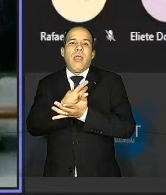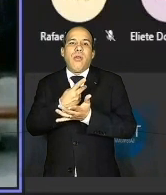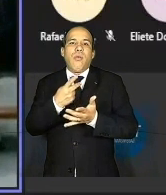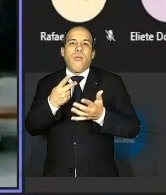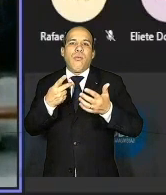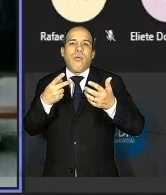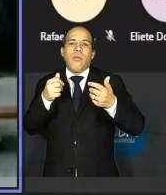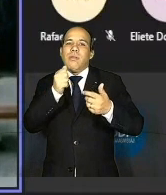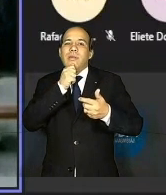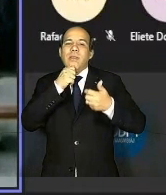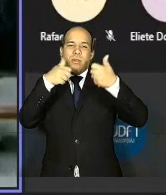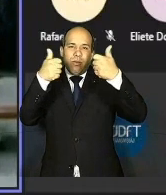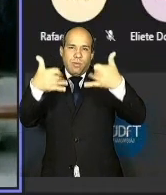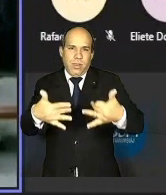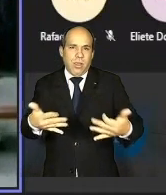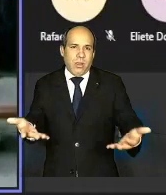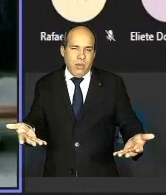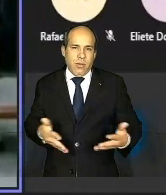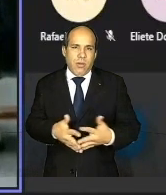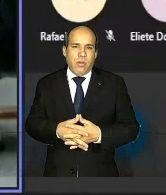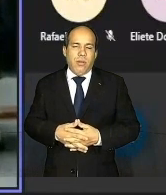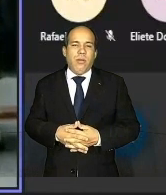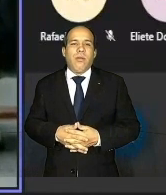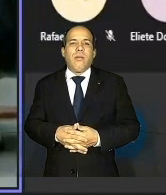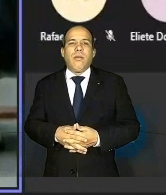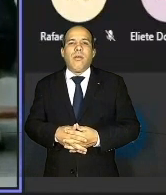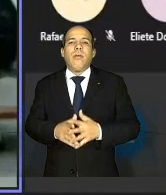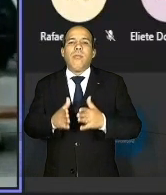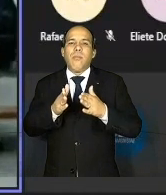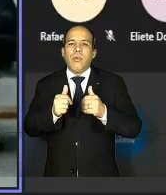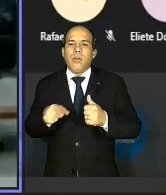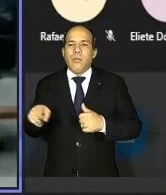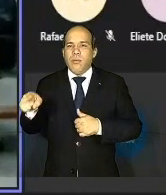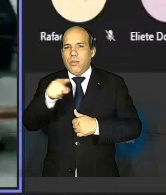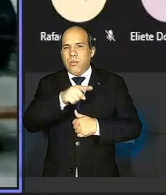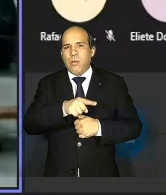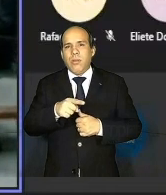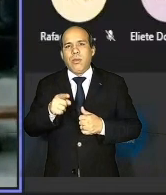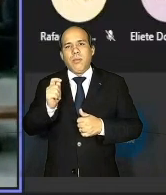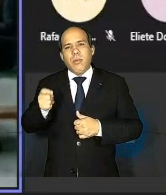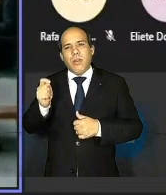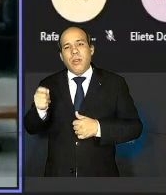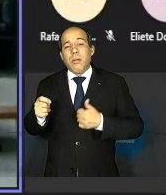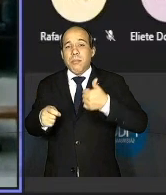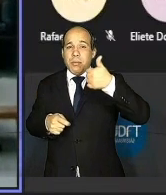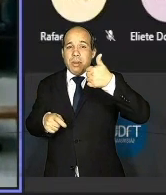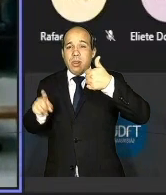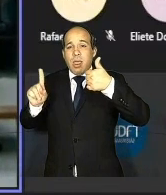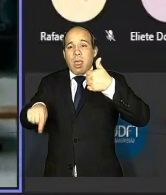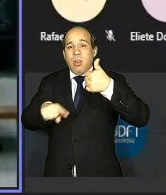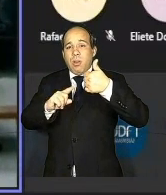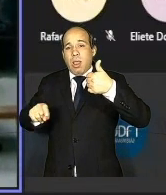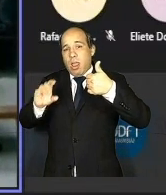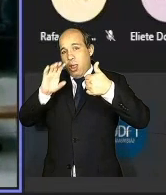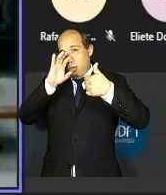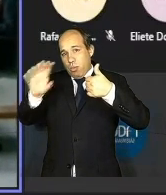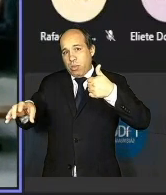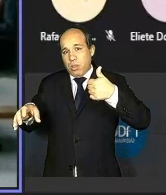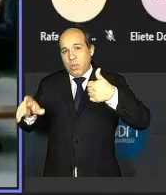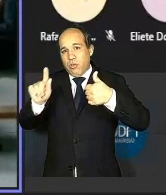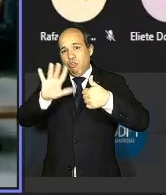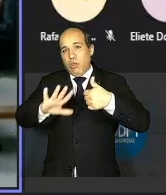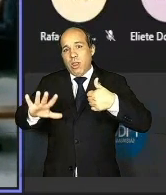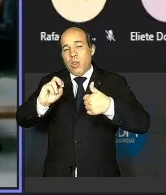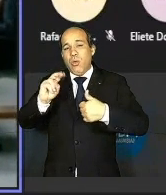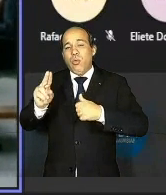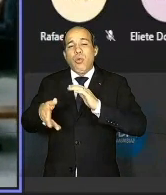ausente um erro justificável. Portanto, excelências, pede-se que a apelação seja provida, primeiro, para anular